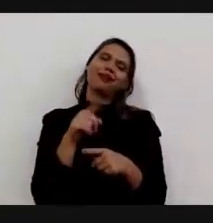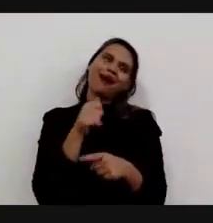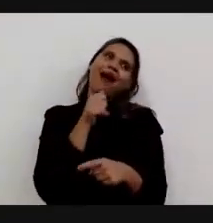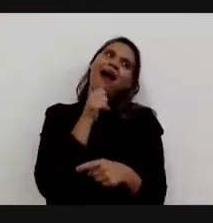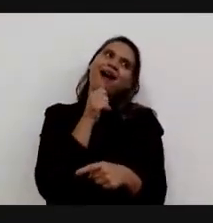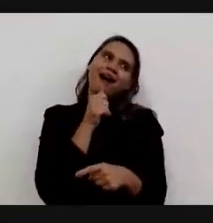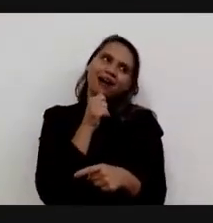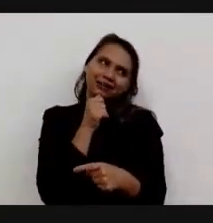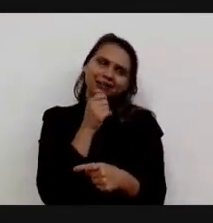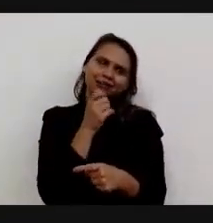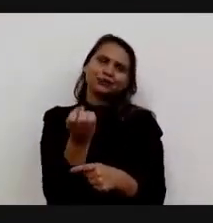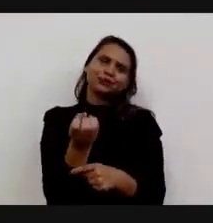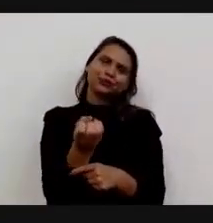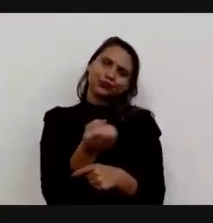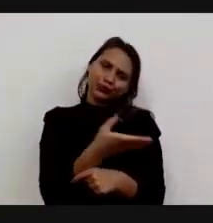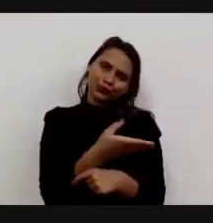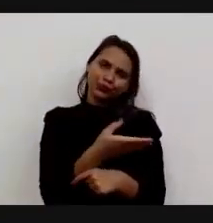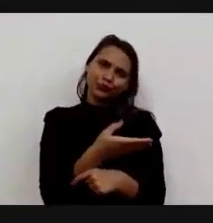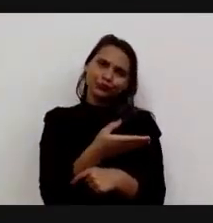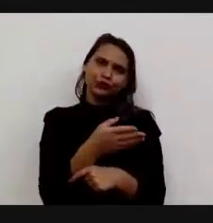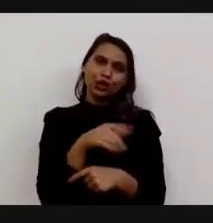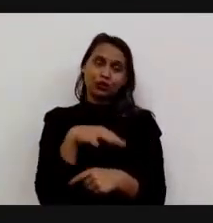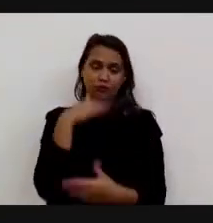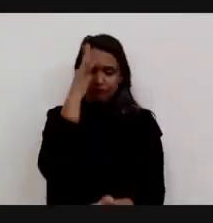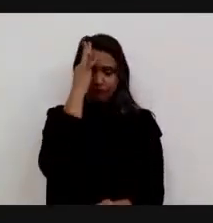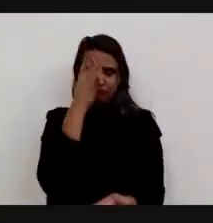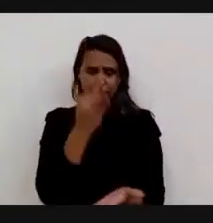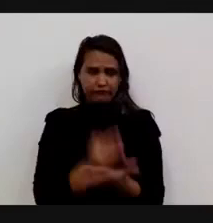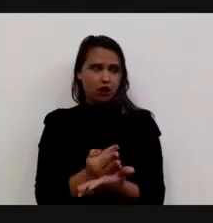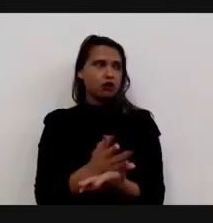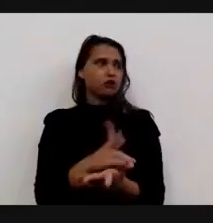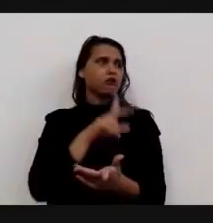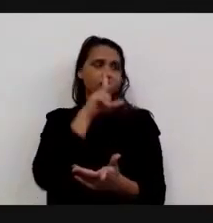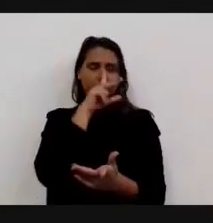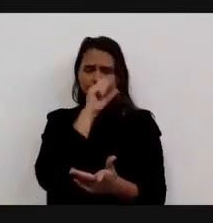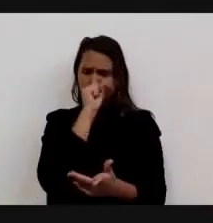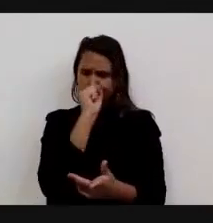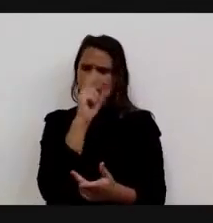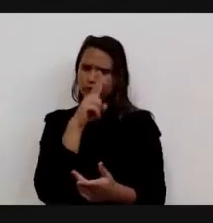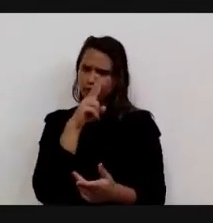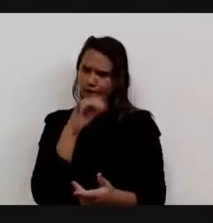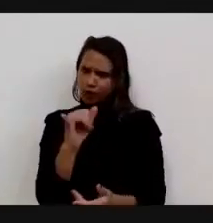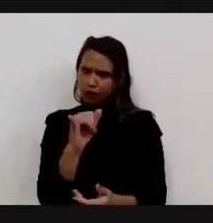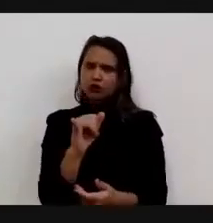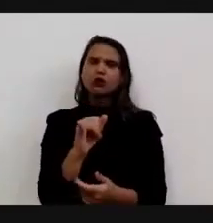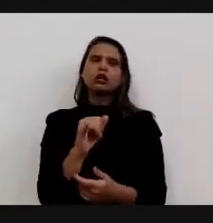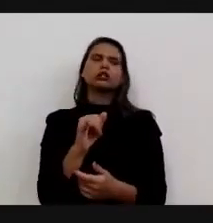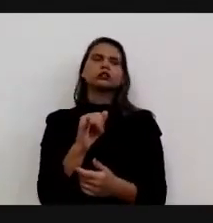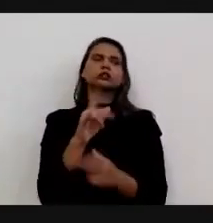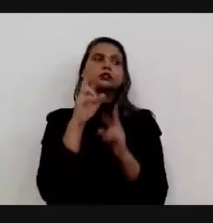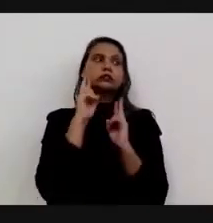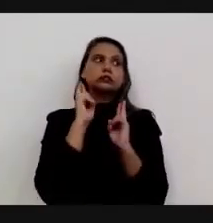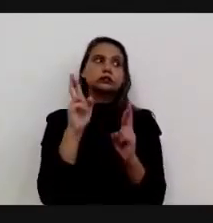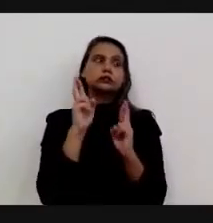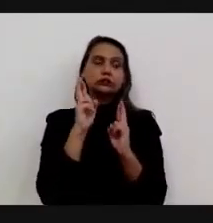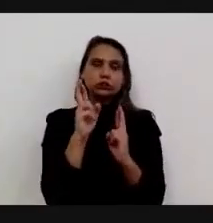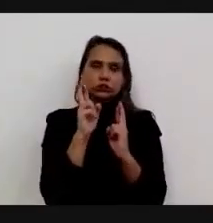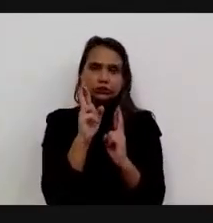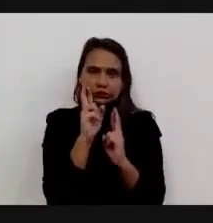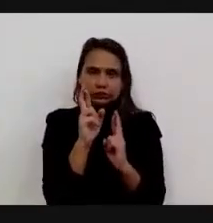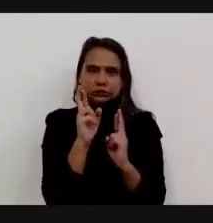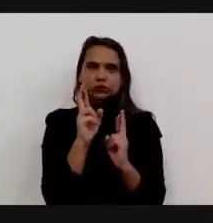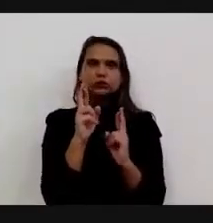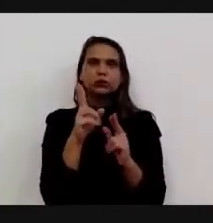A gente está com fé que isso cada vez vai se fortalecer e torcendo muito para que o